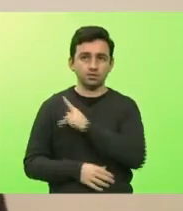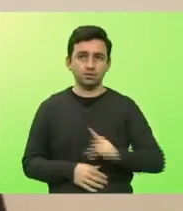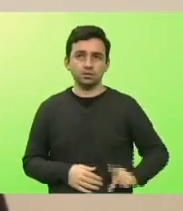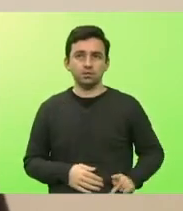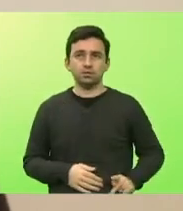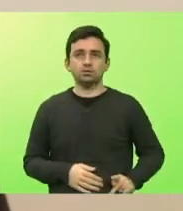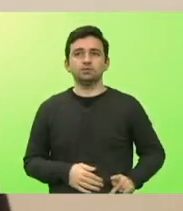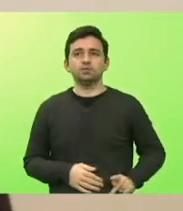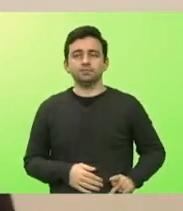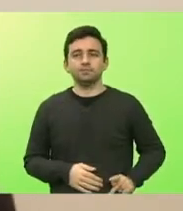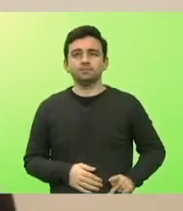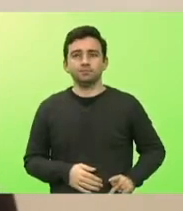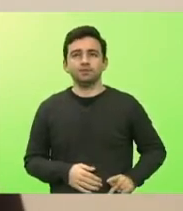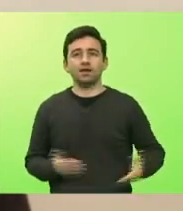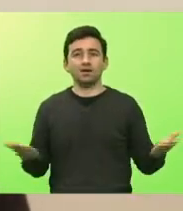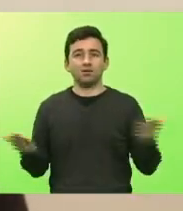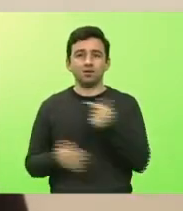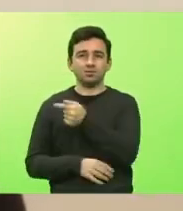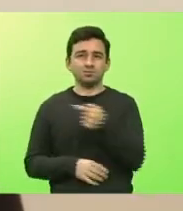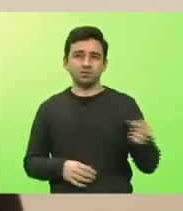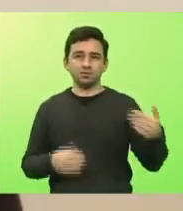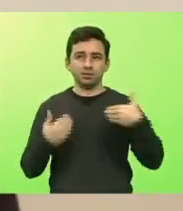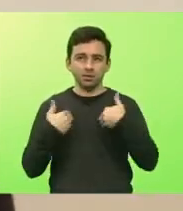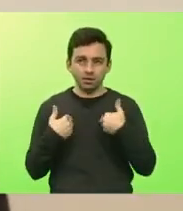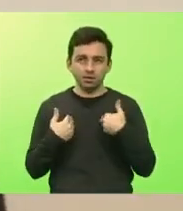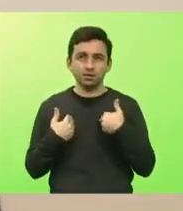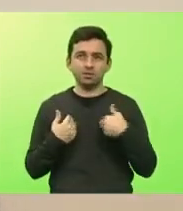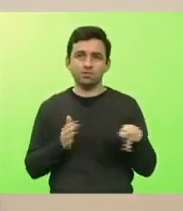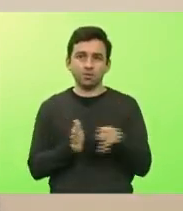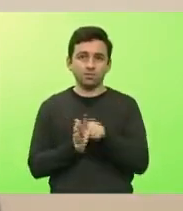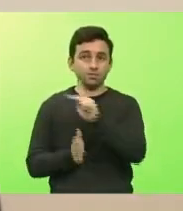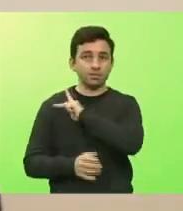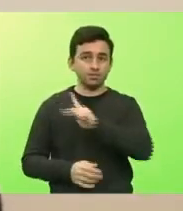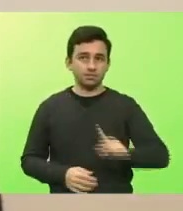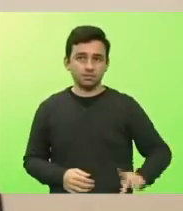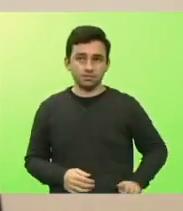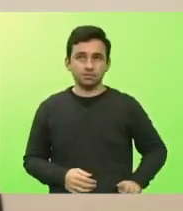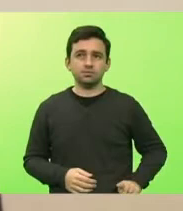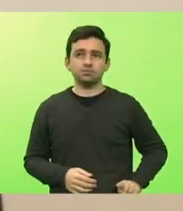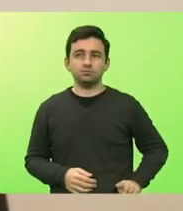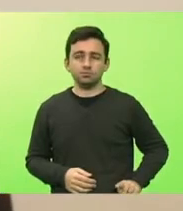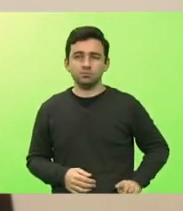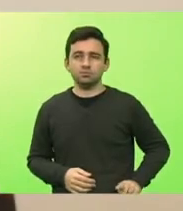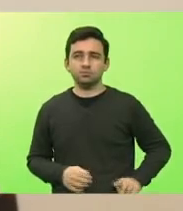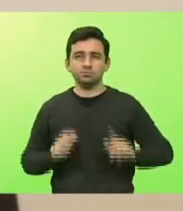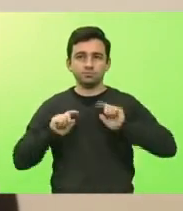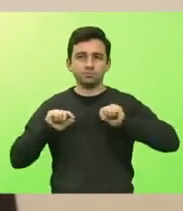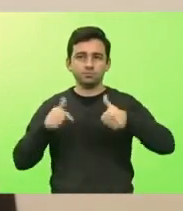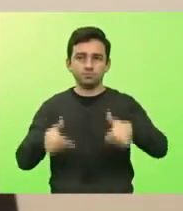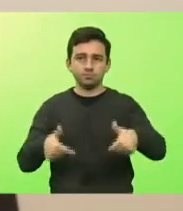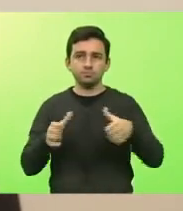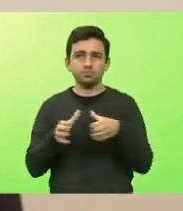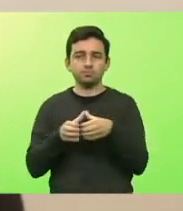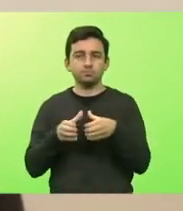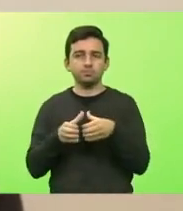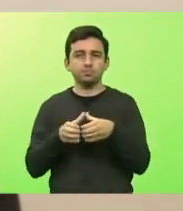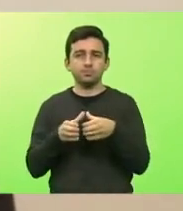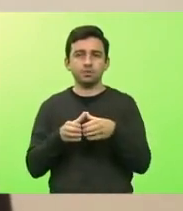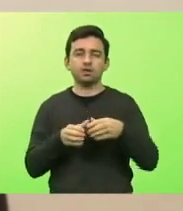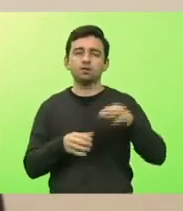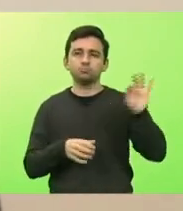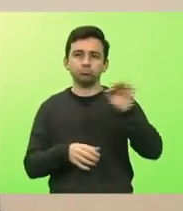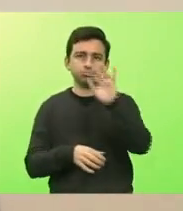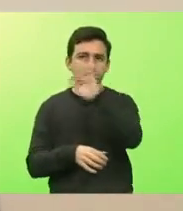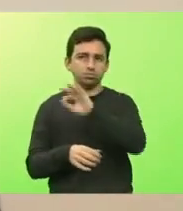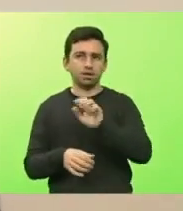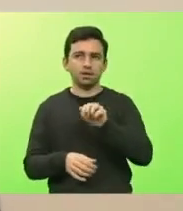essa semana, na condição de presidente da Frente Parlamentar da Apicultura em Santa